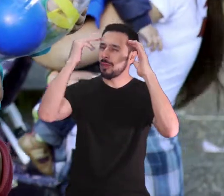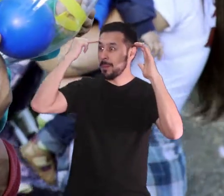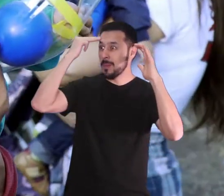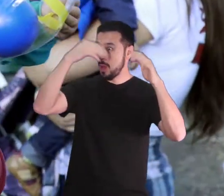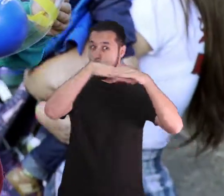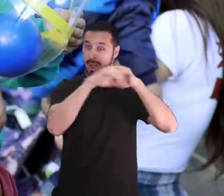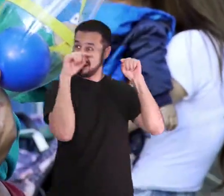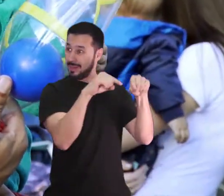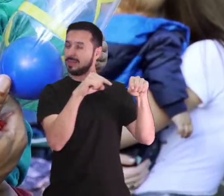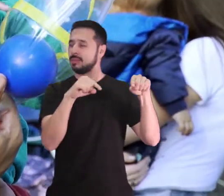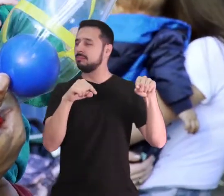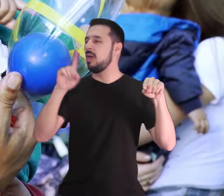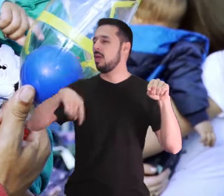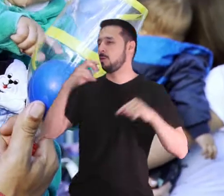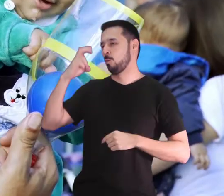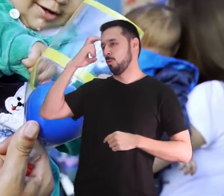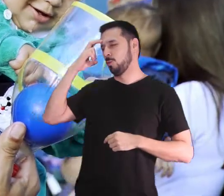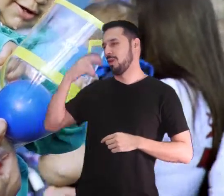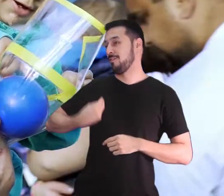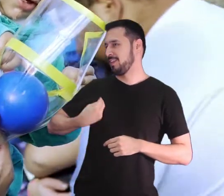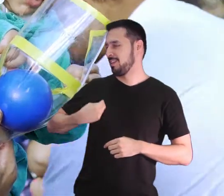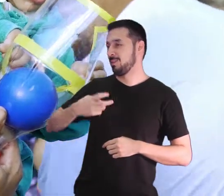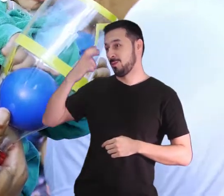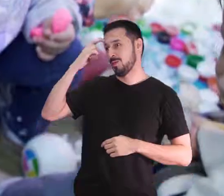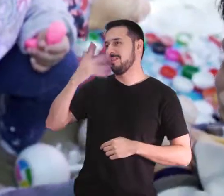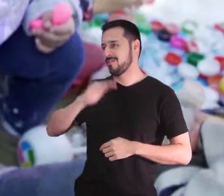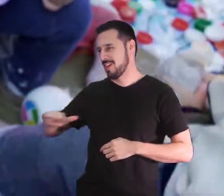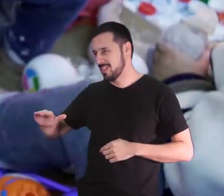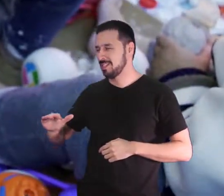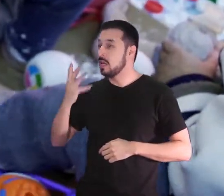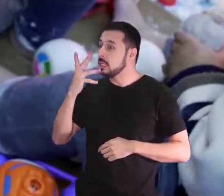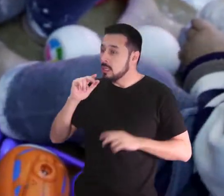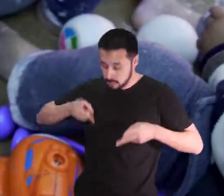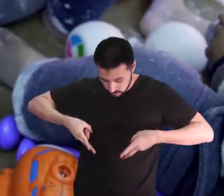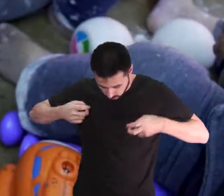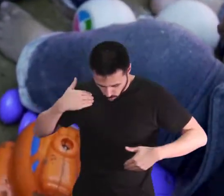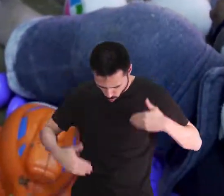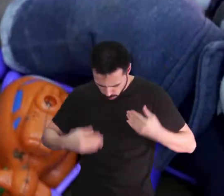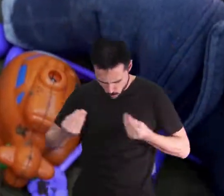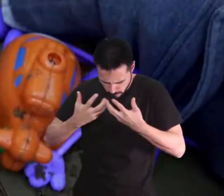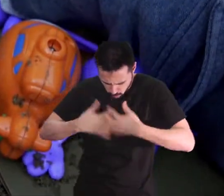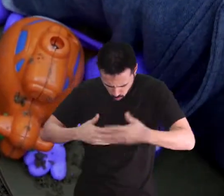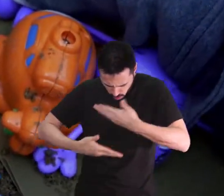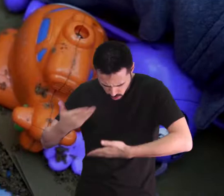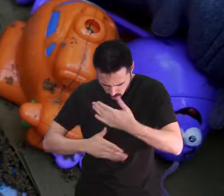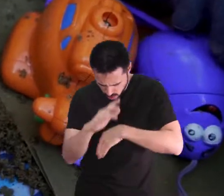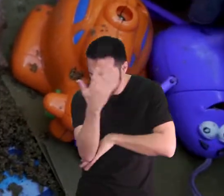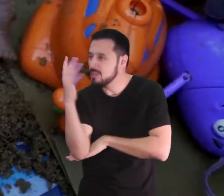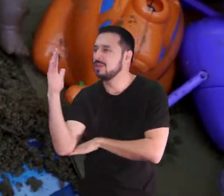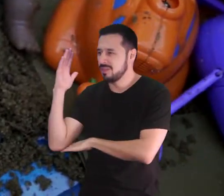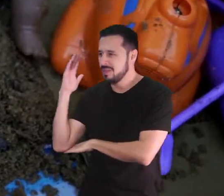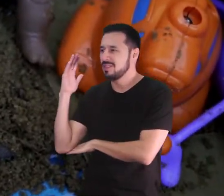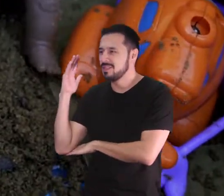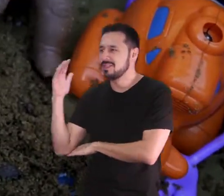primeiros conceitos da vida, isso é a cultura da infância, onde a criança aprende com o seu próprio corpo essa